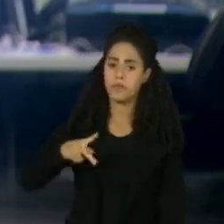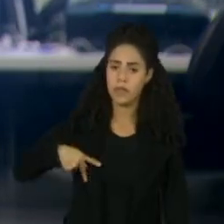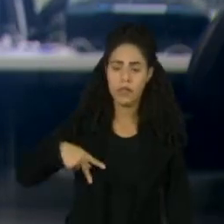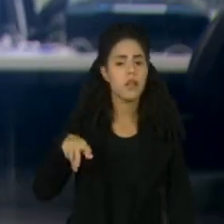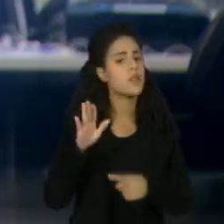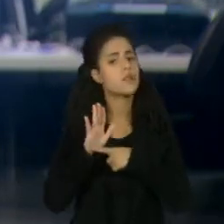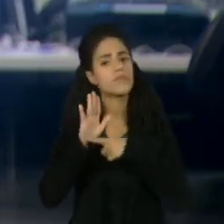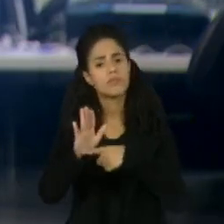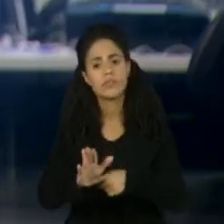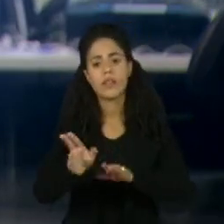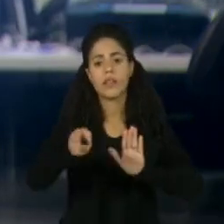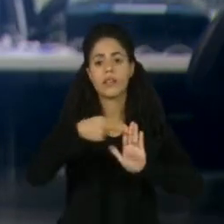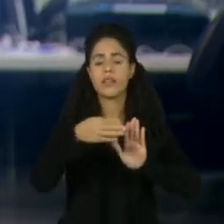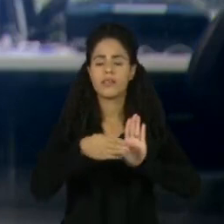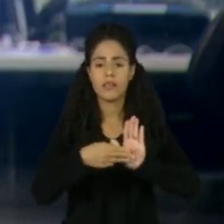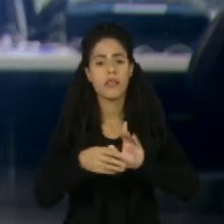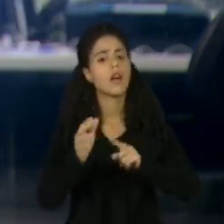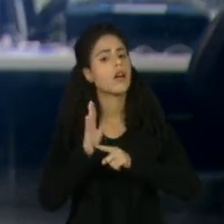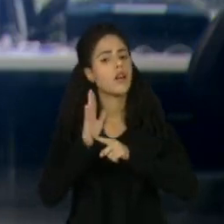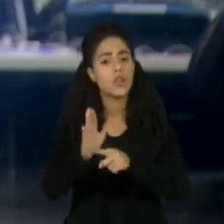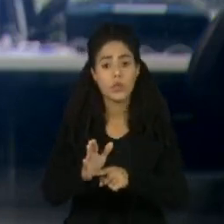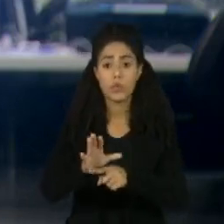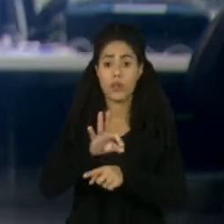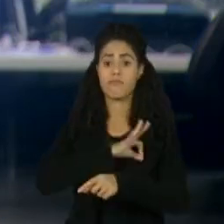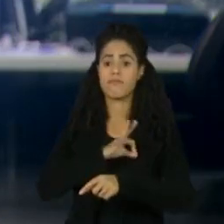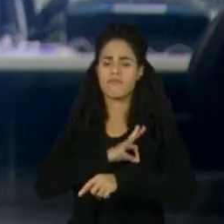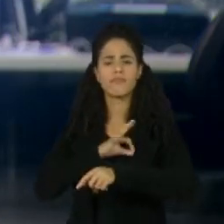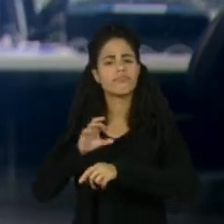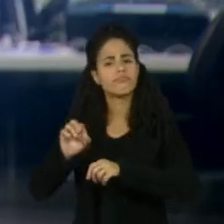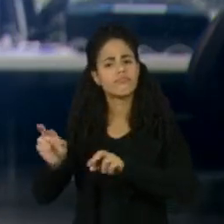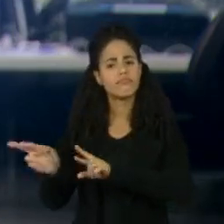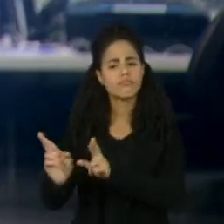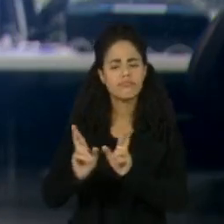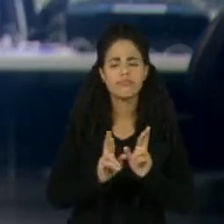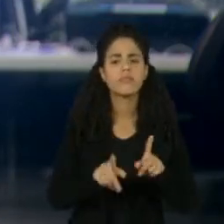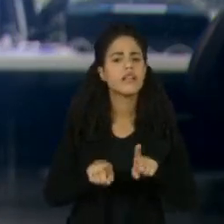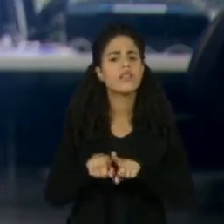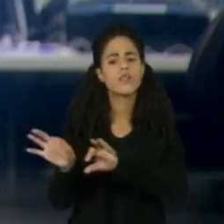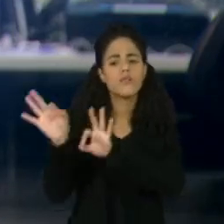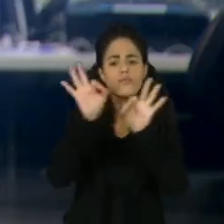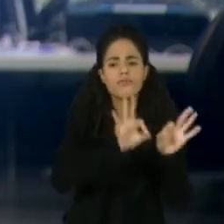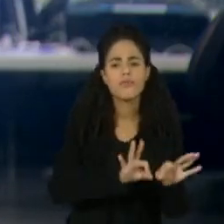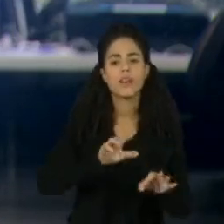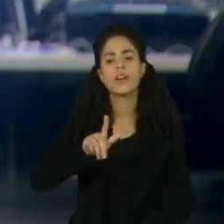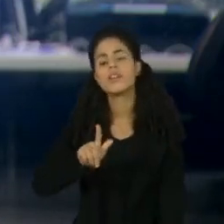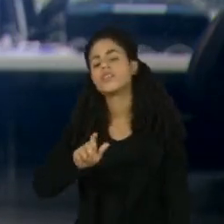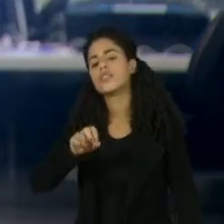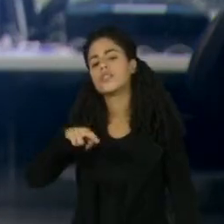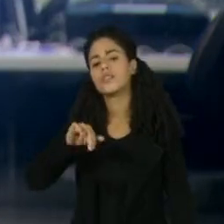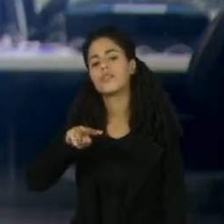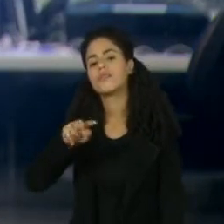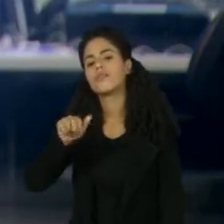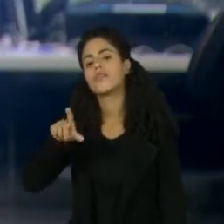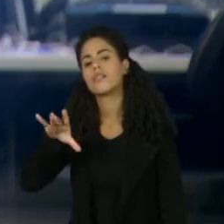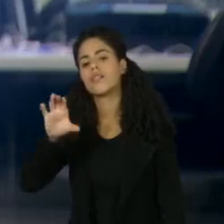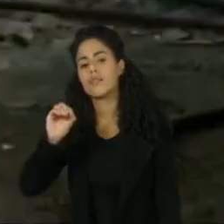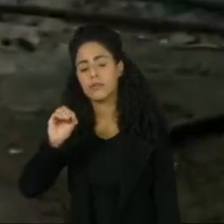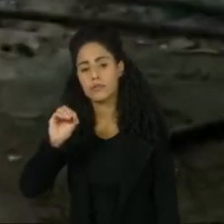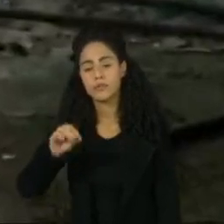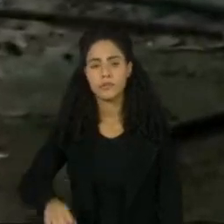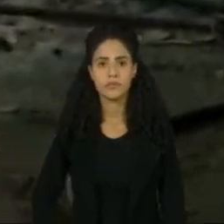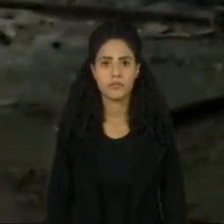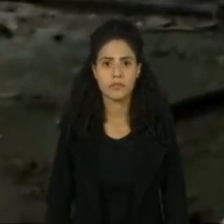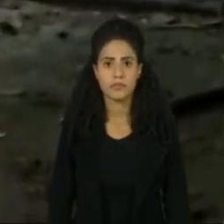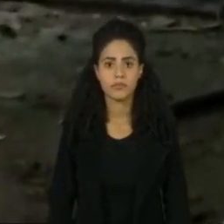prisão preventiva dos três agentes da Polícia Rodoviária Federal investigados pela morte de Genivaldo de Jesus Santos